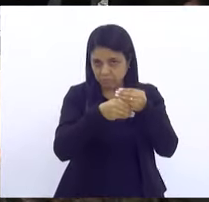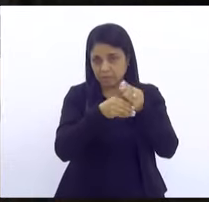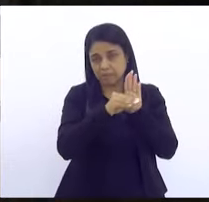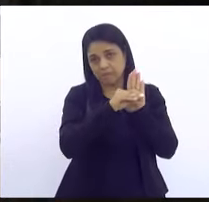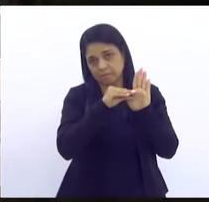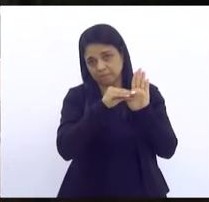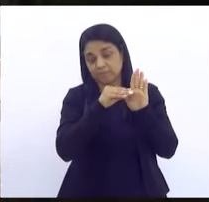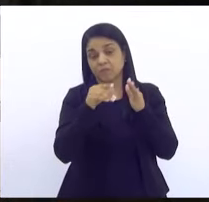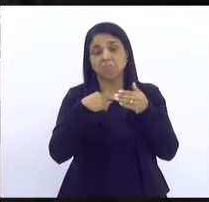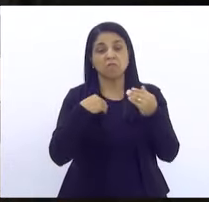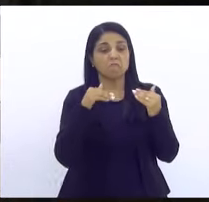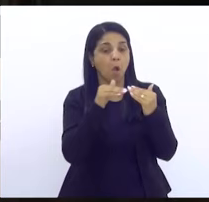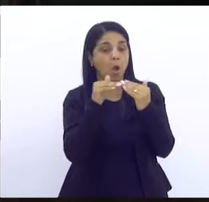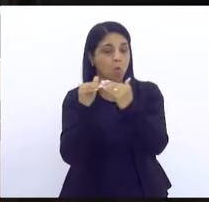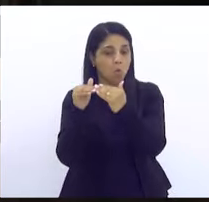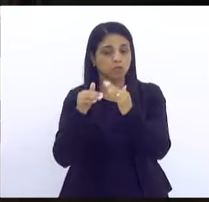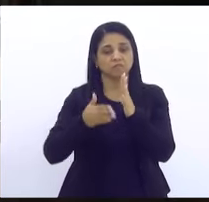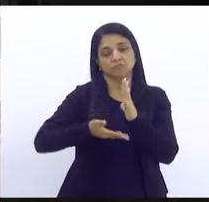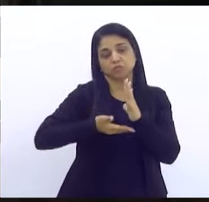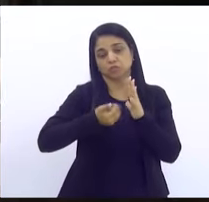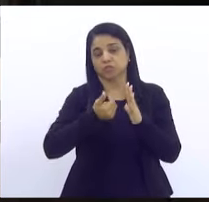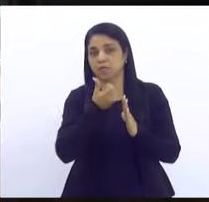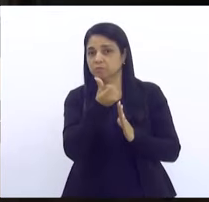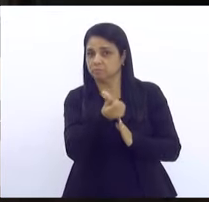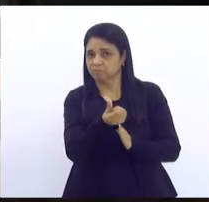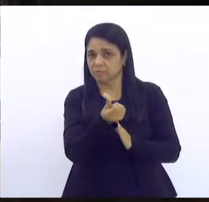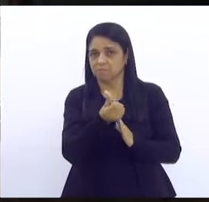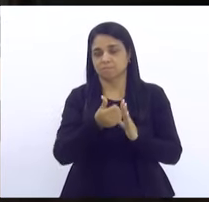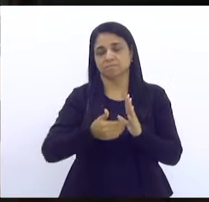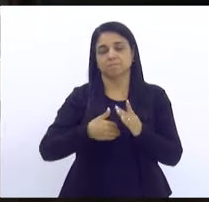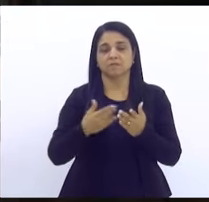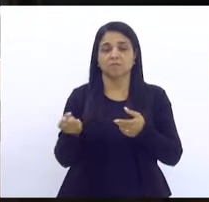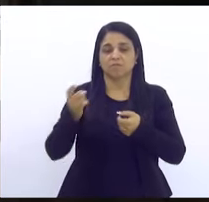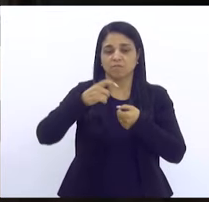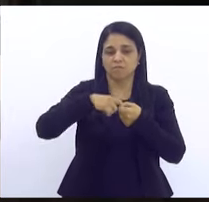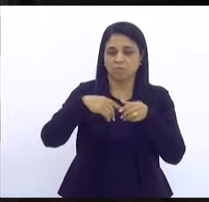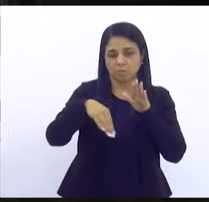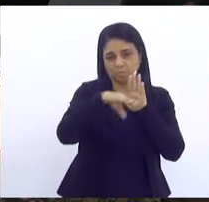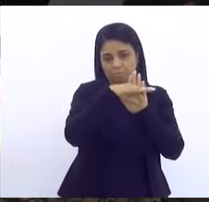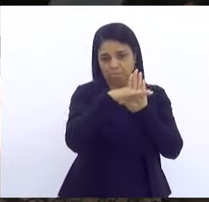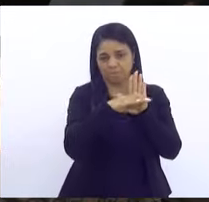um entendimento, as emendas foram retiradas, a gente retornou à pauta para aprovar.